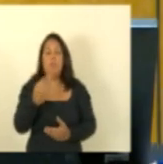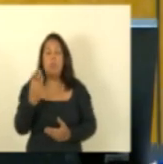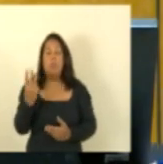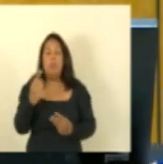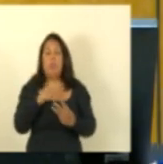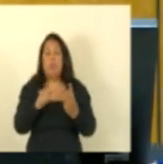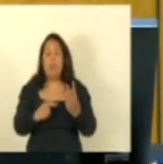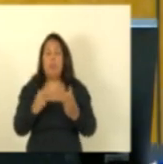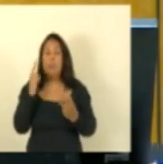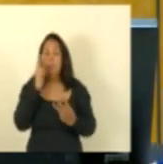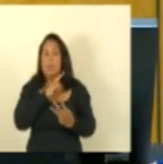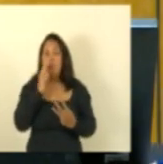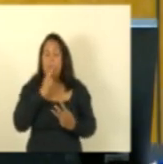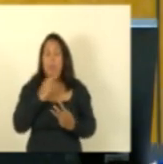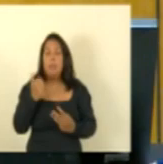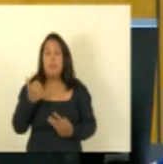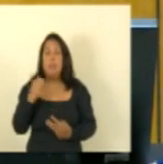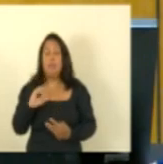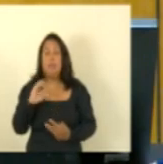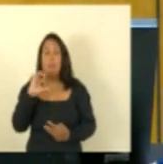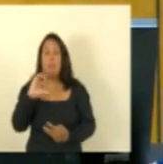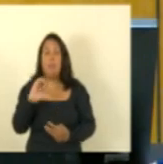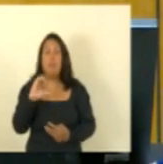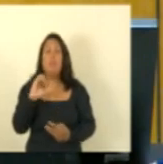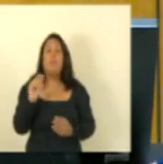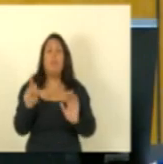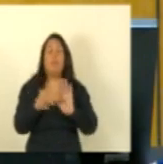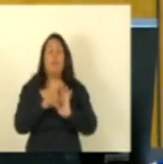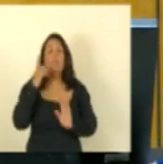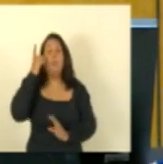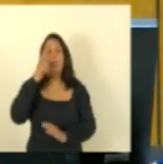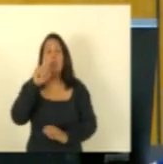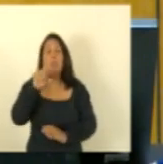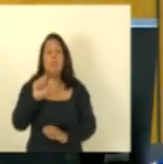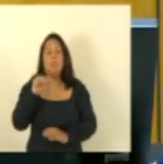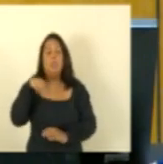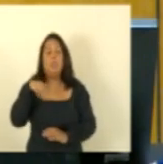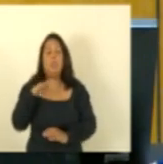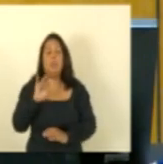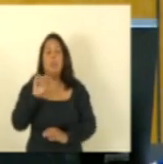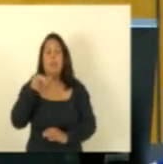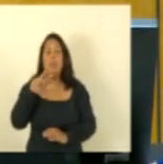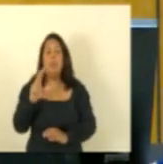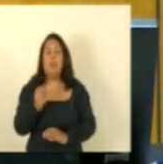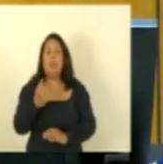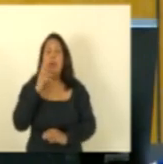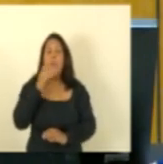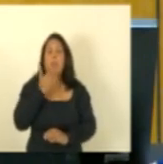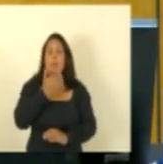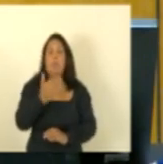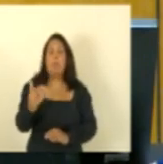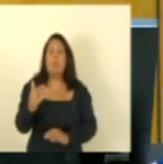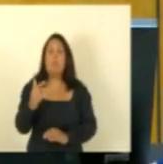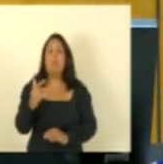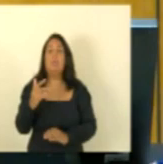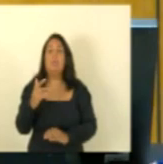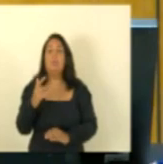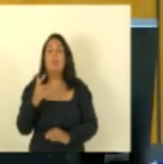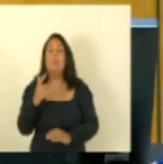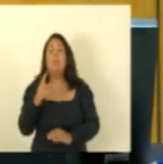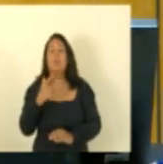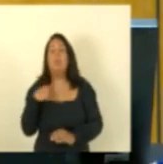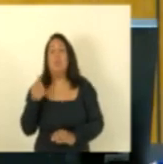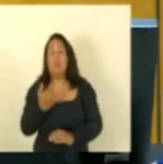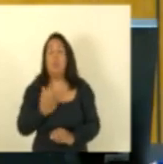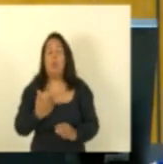urgência 109/2023, deputado Alexandre Chambinho, ao projeto de resolução de